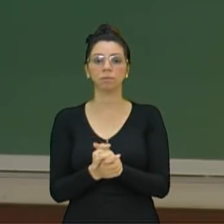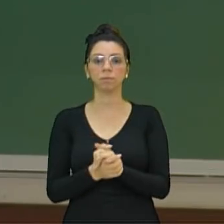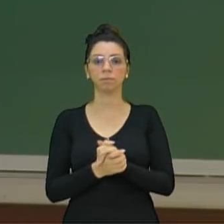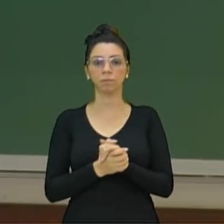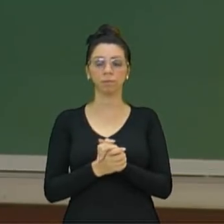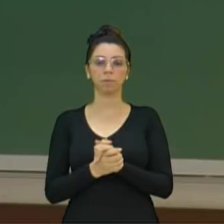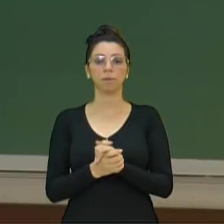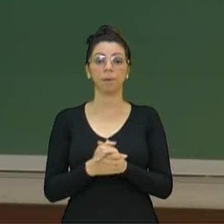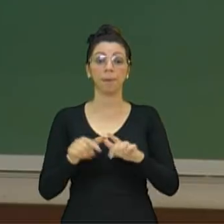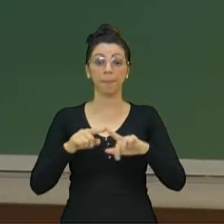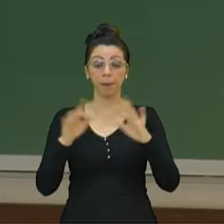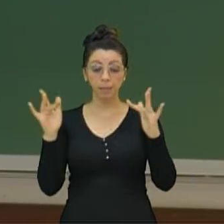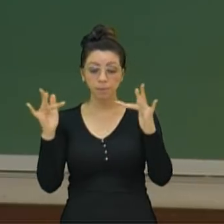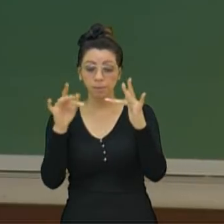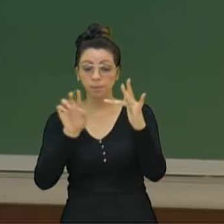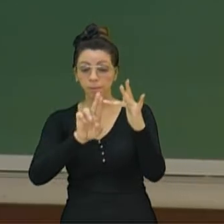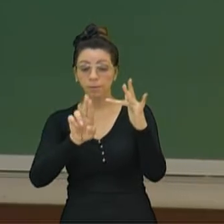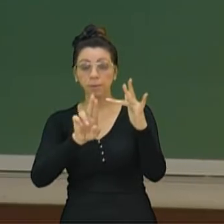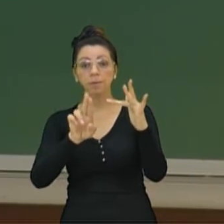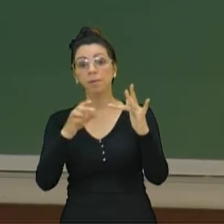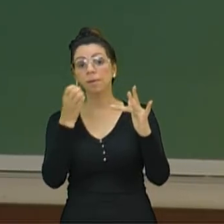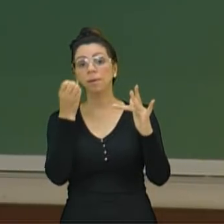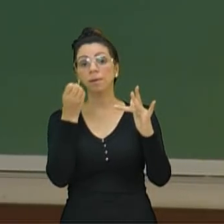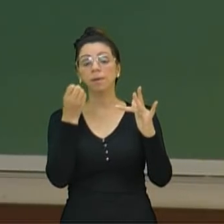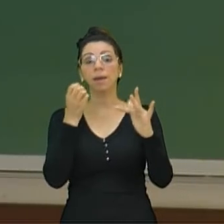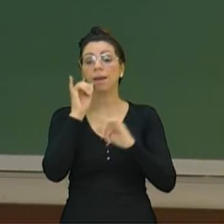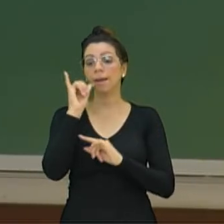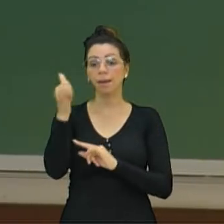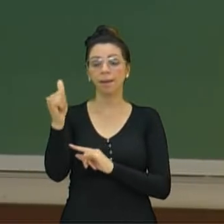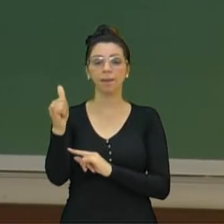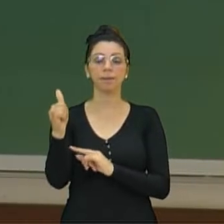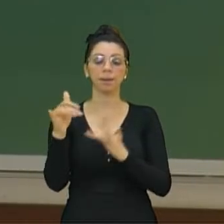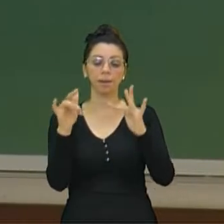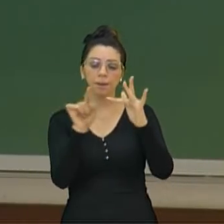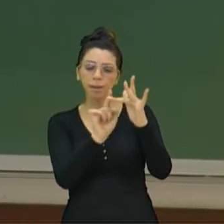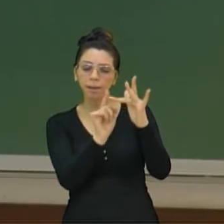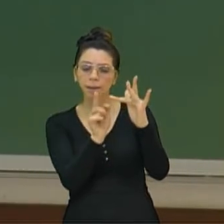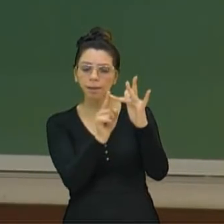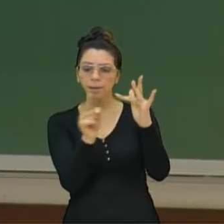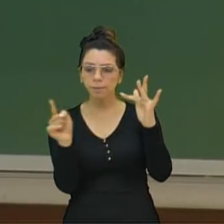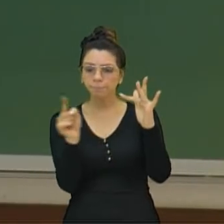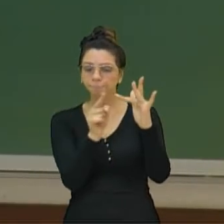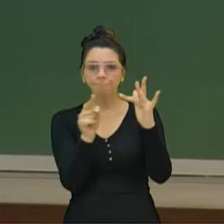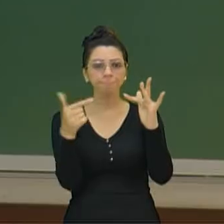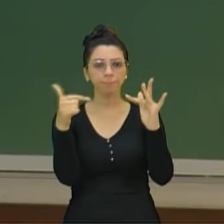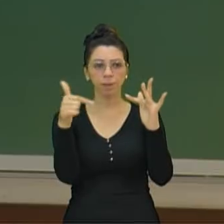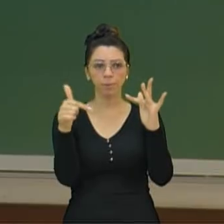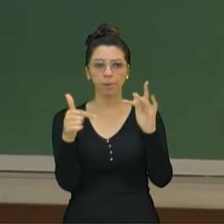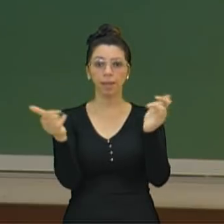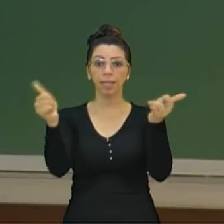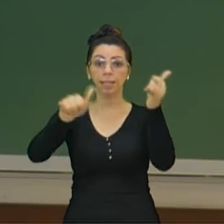é elétrica, e sim química, graças a algumas substâncias chamadas